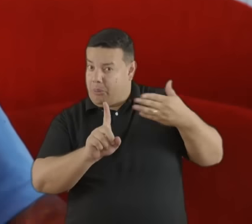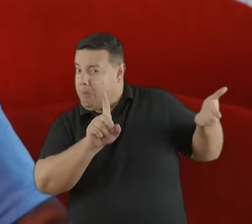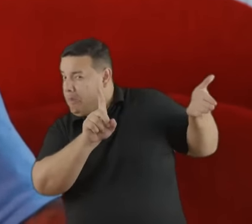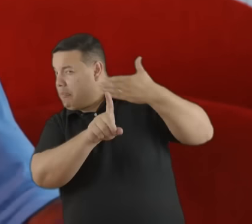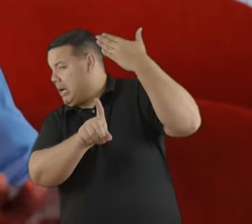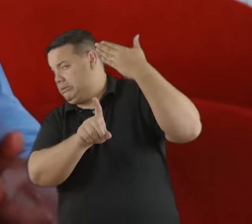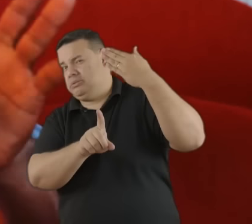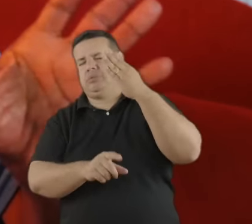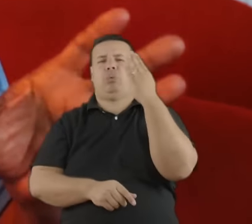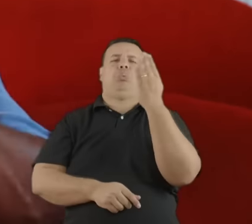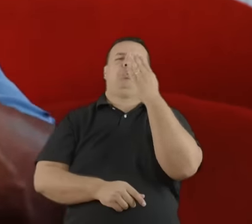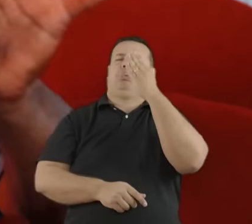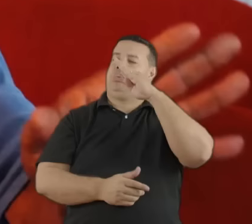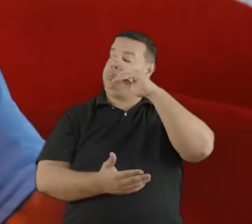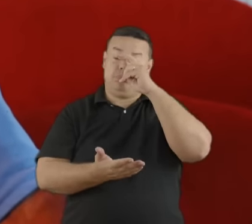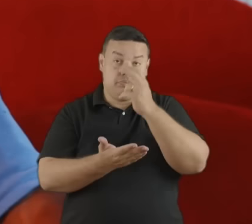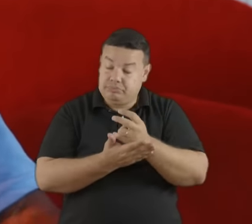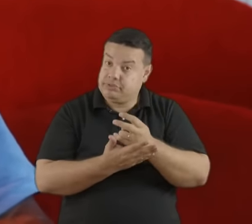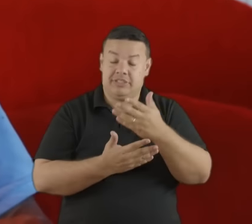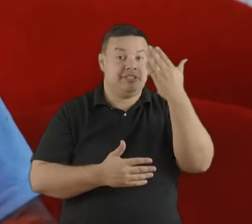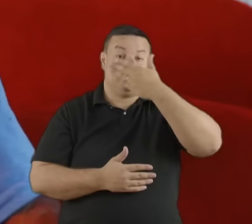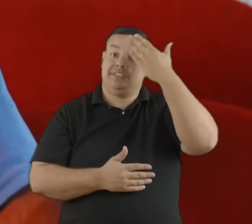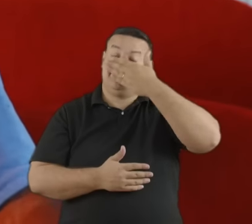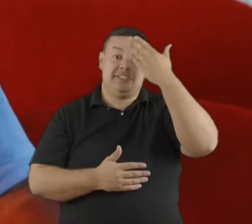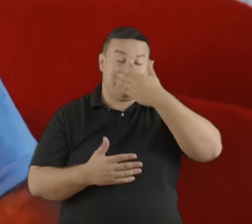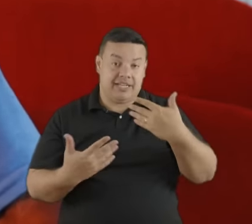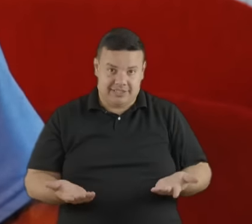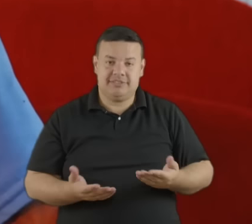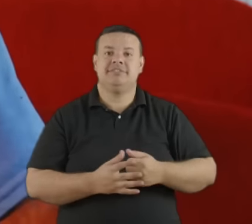Eu tomei um tapa na orelha que fiquei tonto e não vi nada.